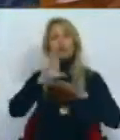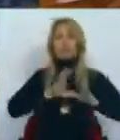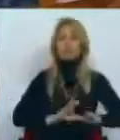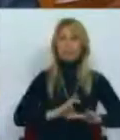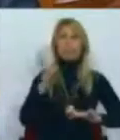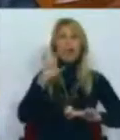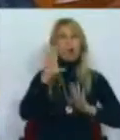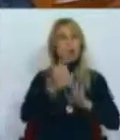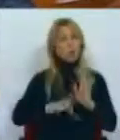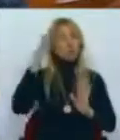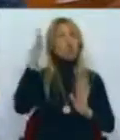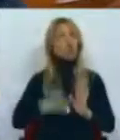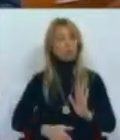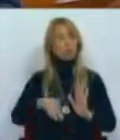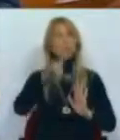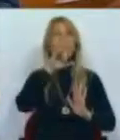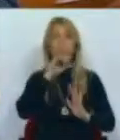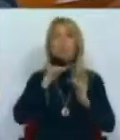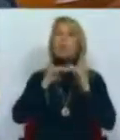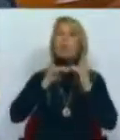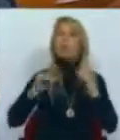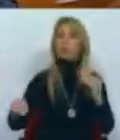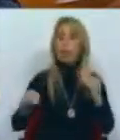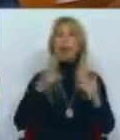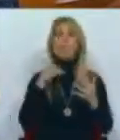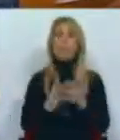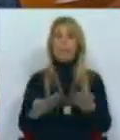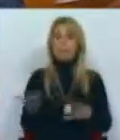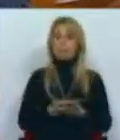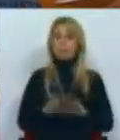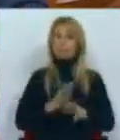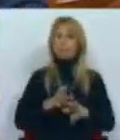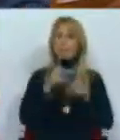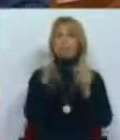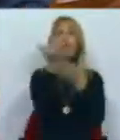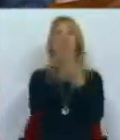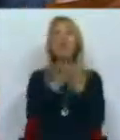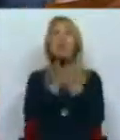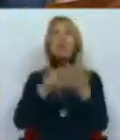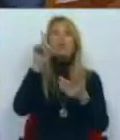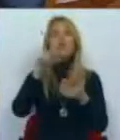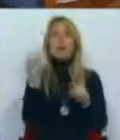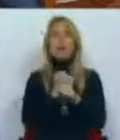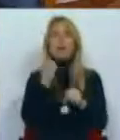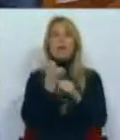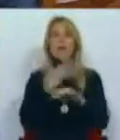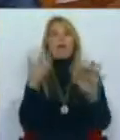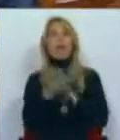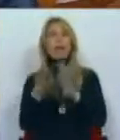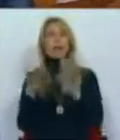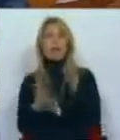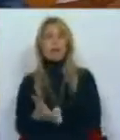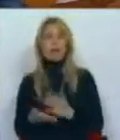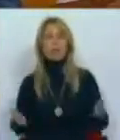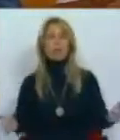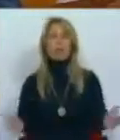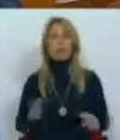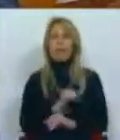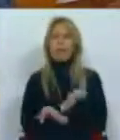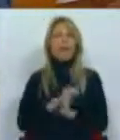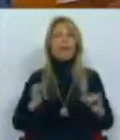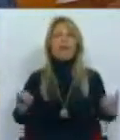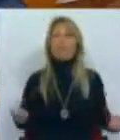sustentáveis, para que comecem a gerar negócio e, principalmente, a gerar emprego. É imperdoável que as empresas deixem